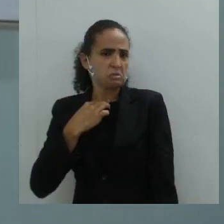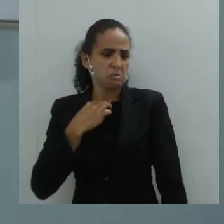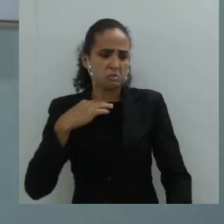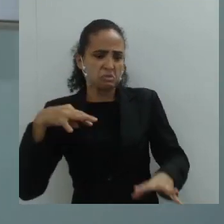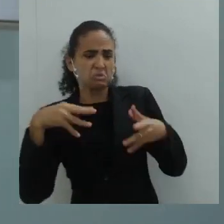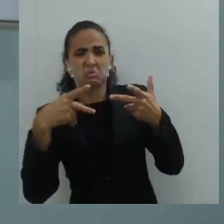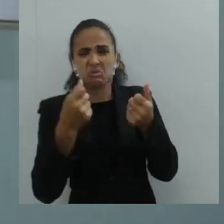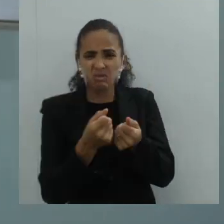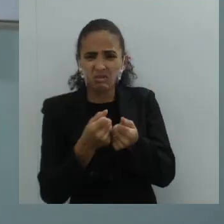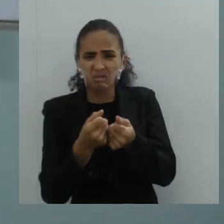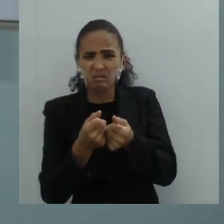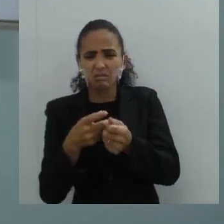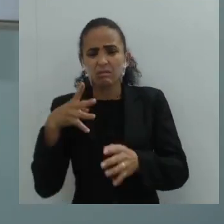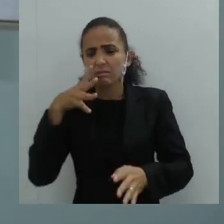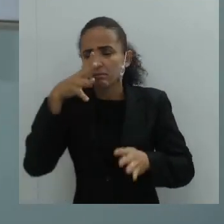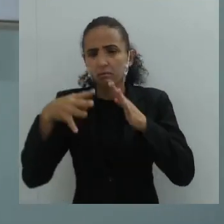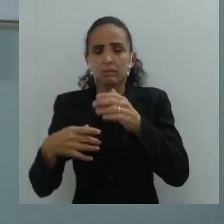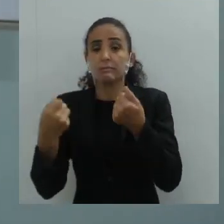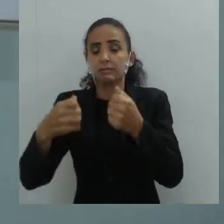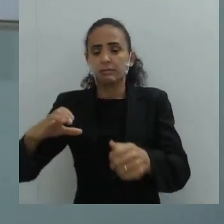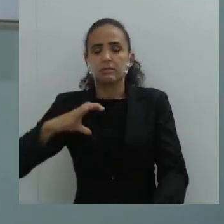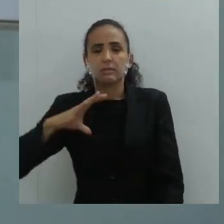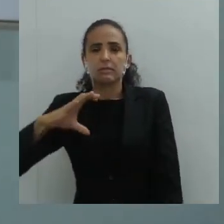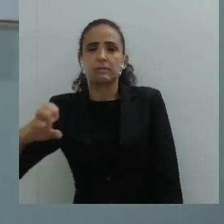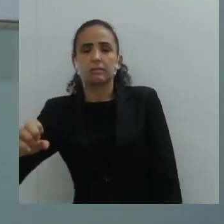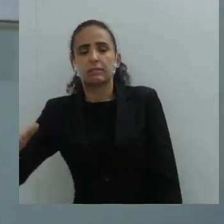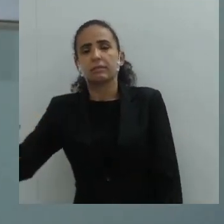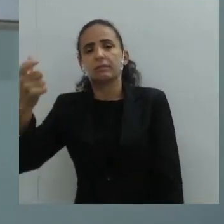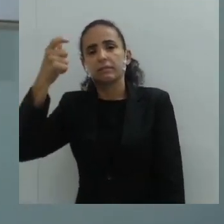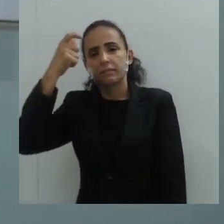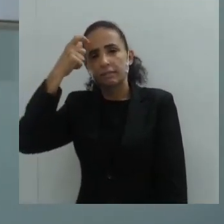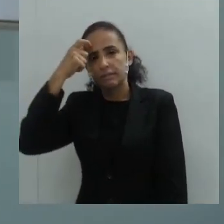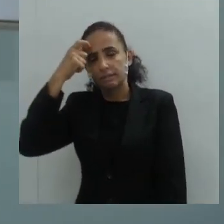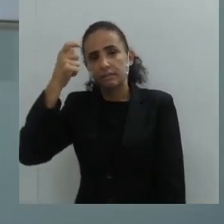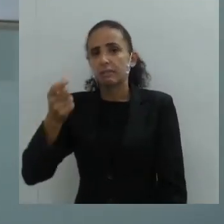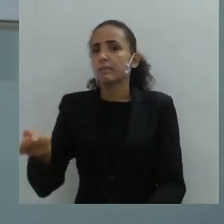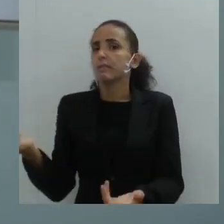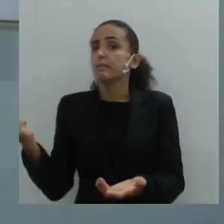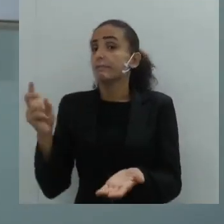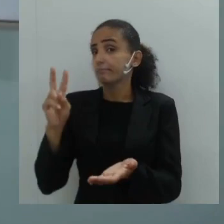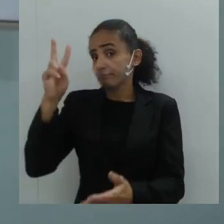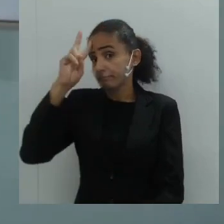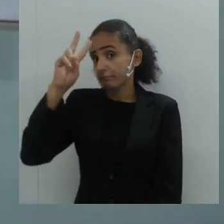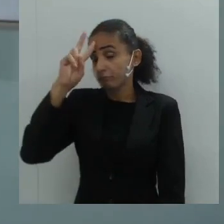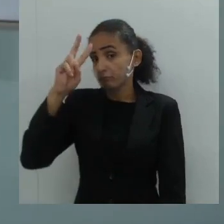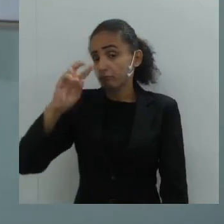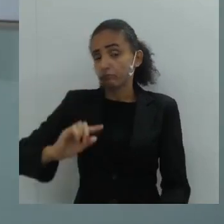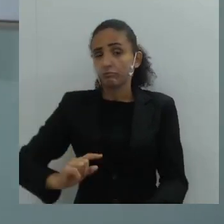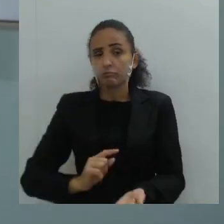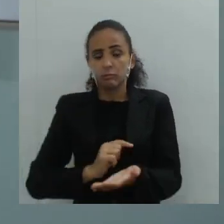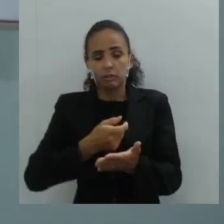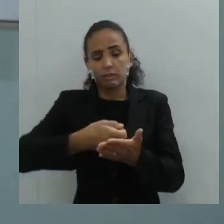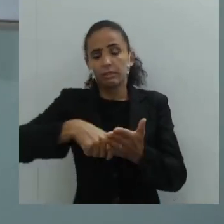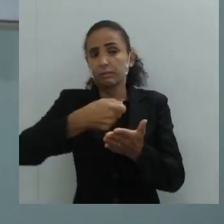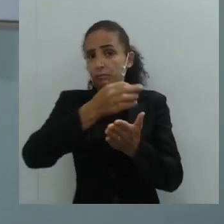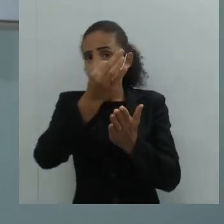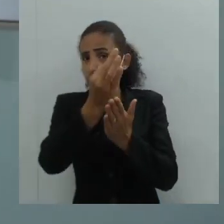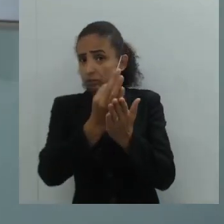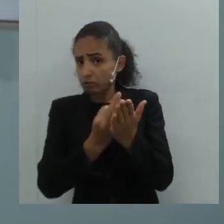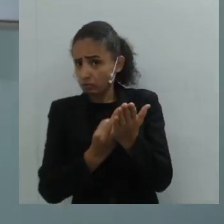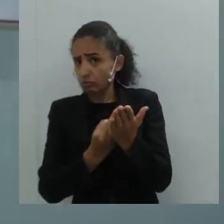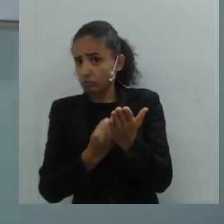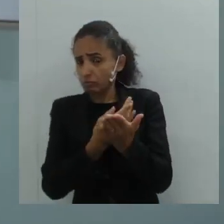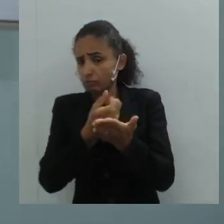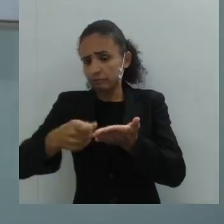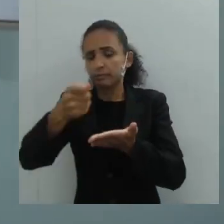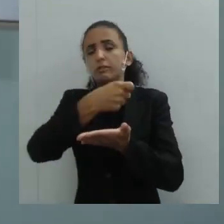tenho que usar o quê? A ética, a moral. E lembrem-se que nos gêneros textuais, quando